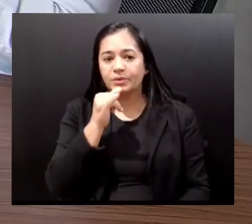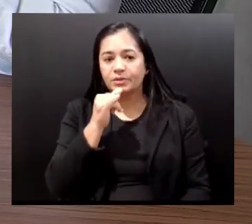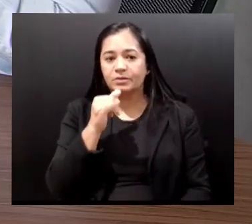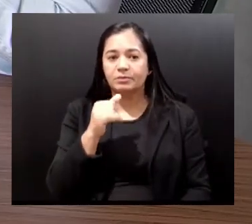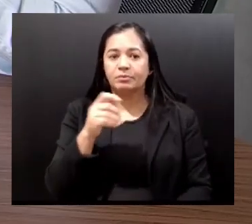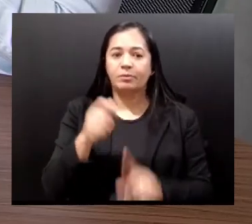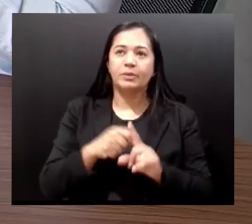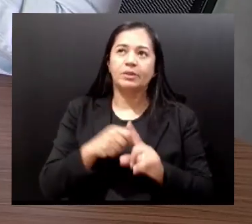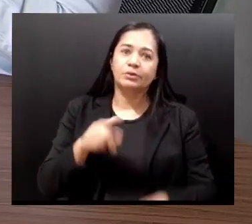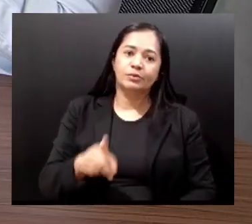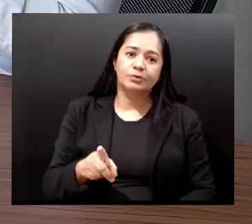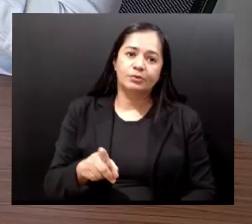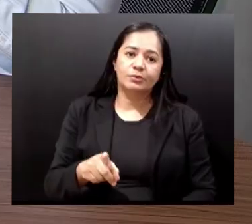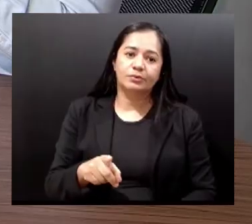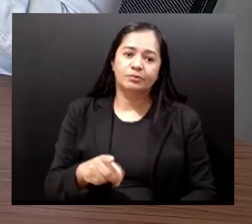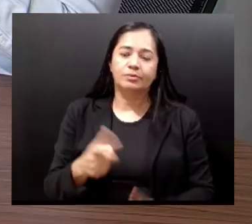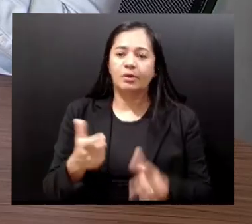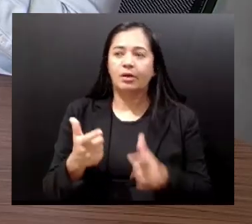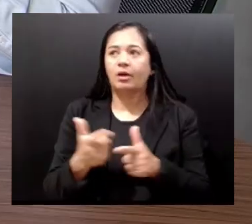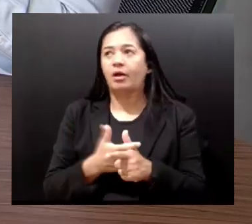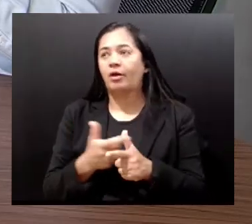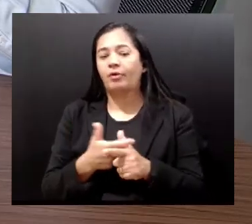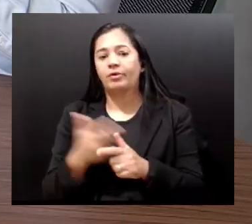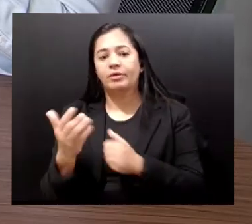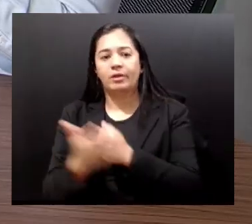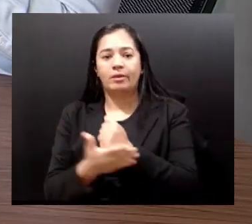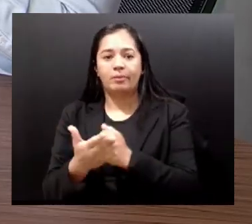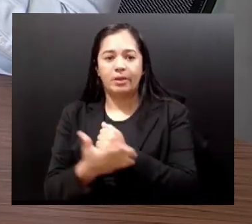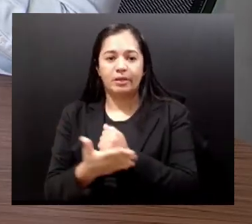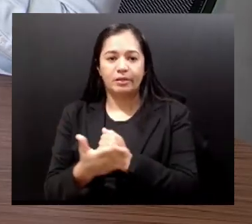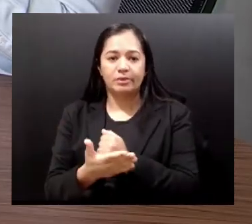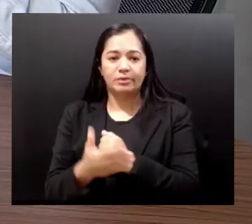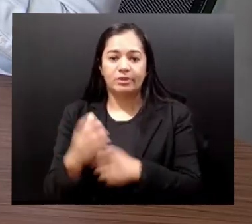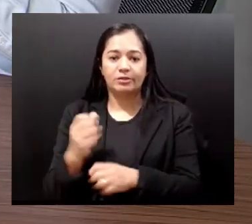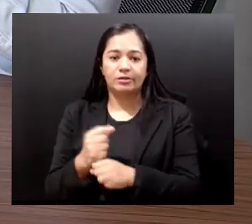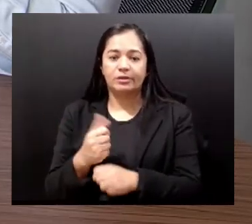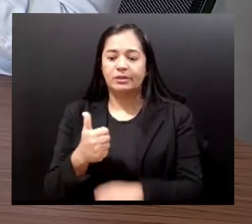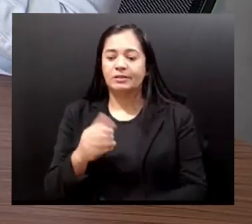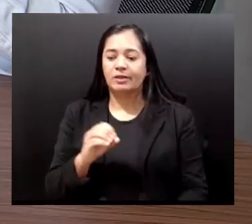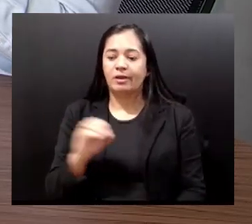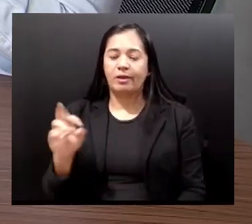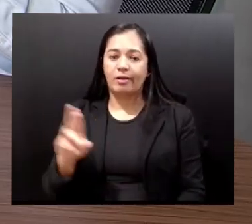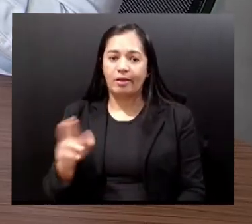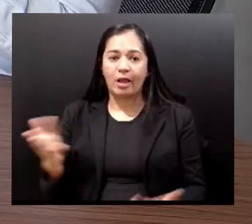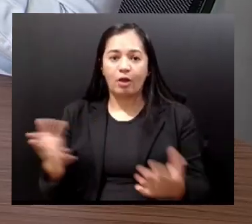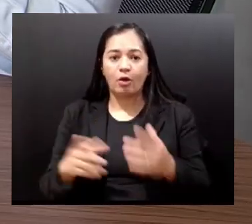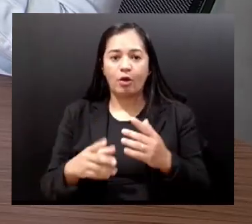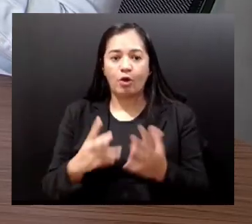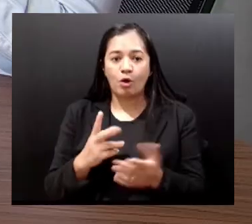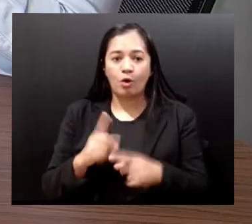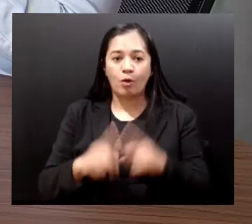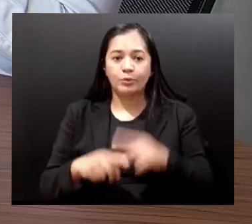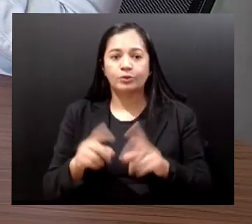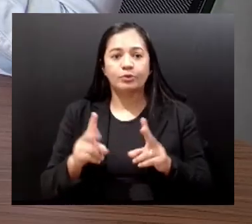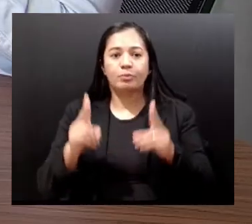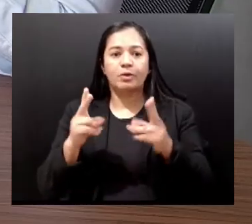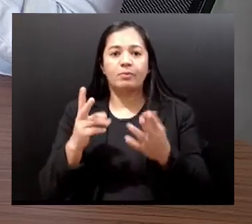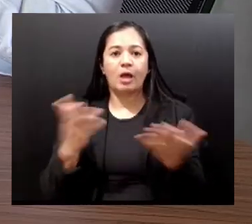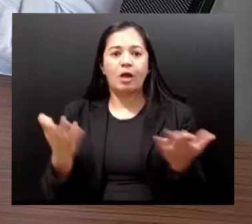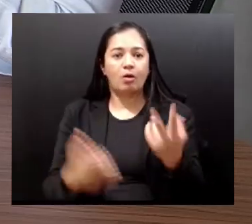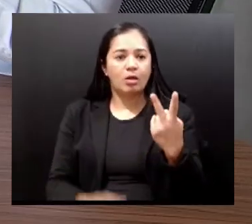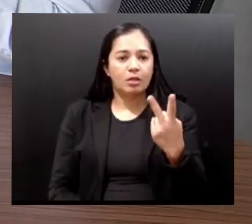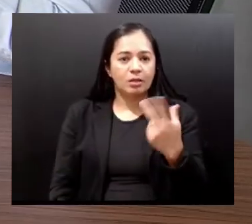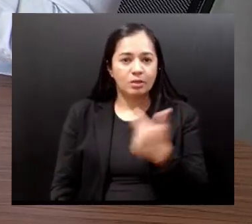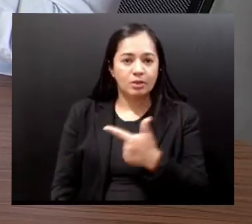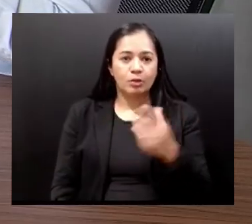conta básica assim da família ficou R$100, aí agora os mesmos produtos está dando 200, alguma coisa assim, é fazer um planejamento, é fazer